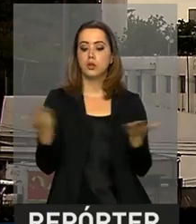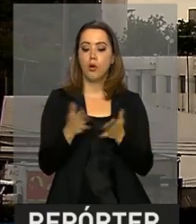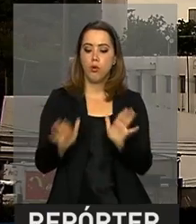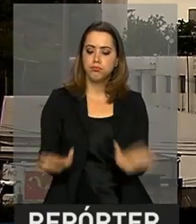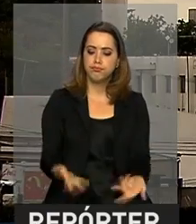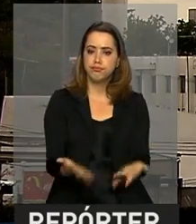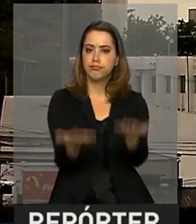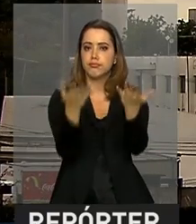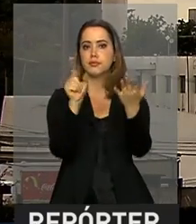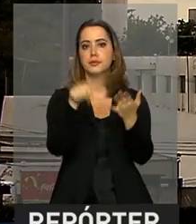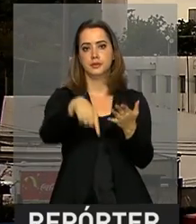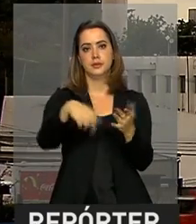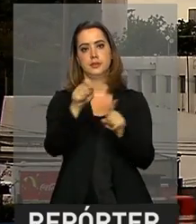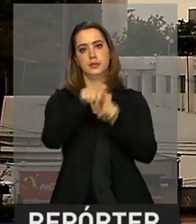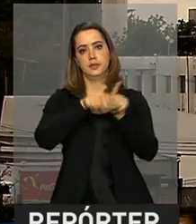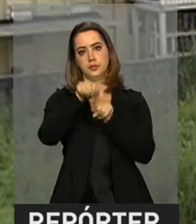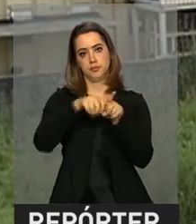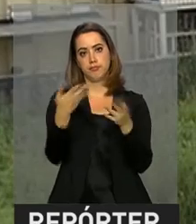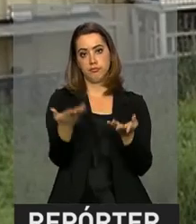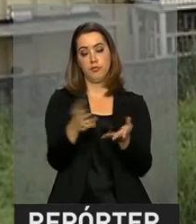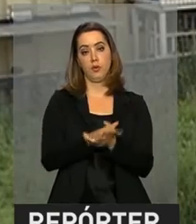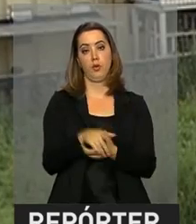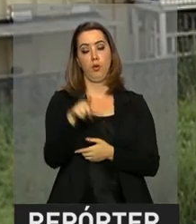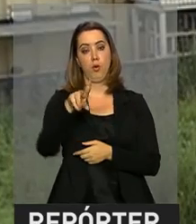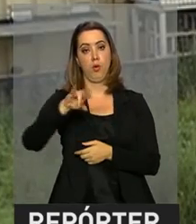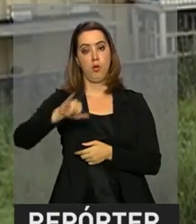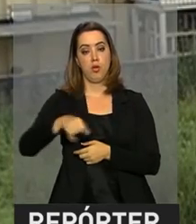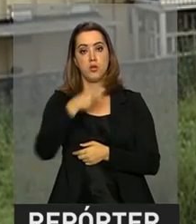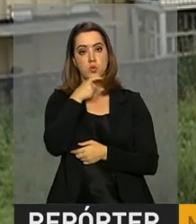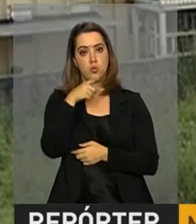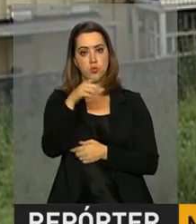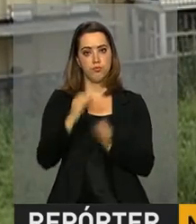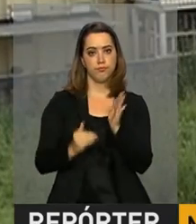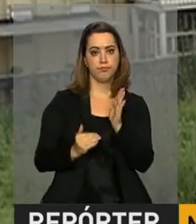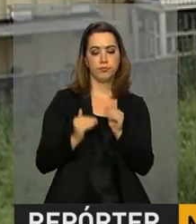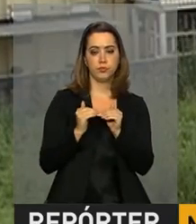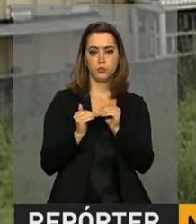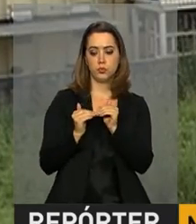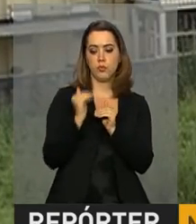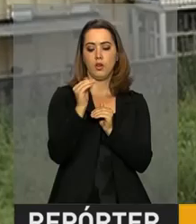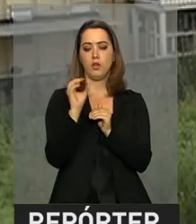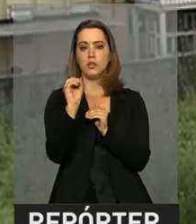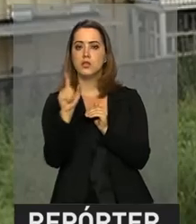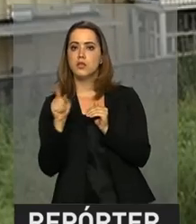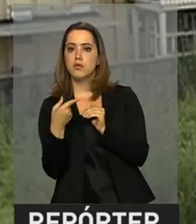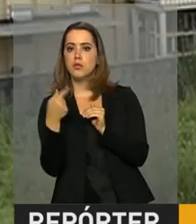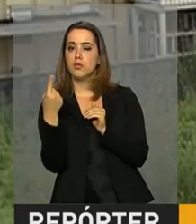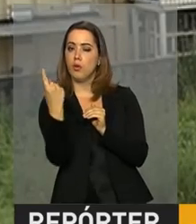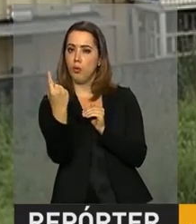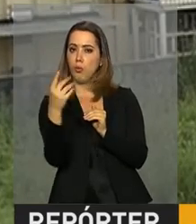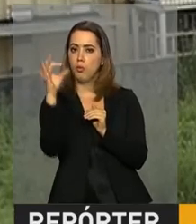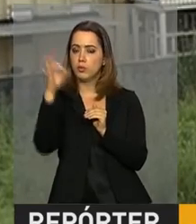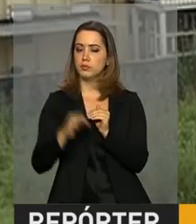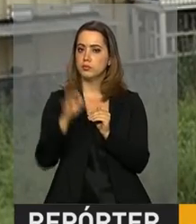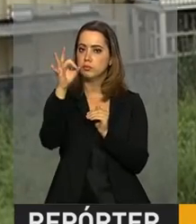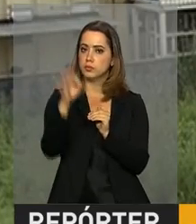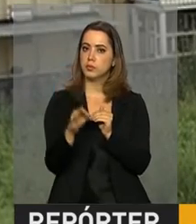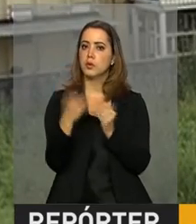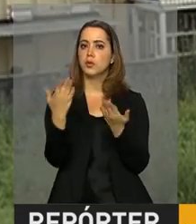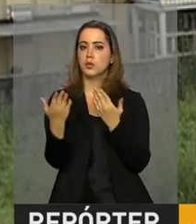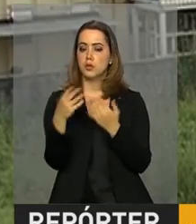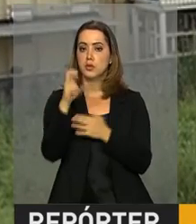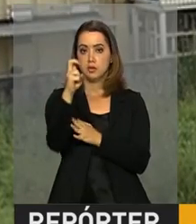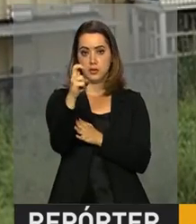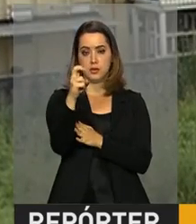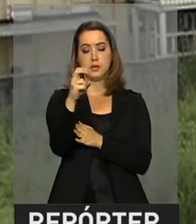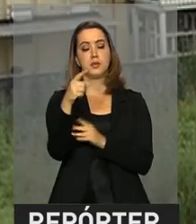intensificou a atividade nos últimos meses. Em julho, o crescimento foi de 0,1% com relação a junho. Foram 5 meses